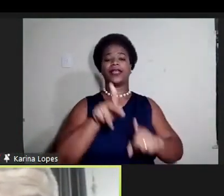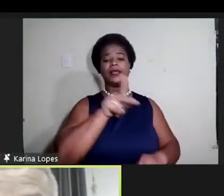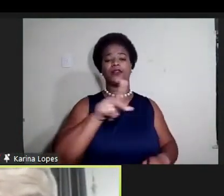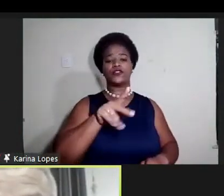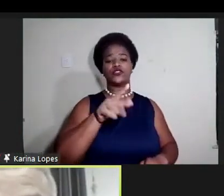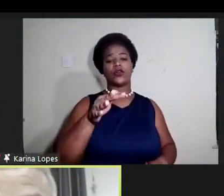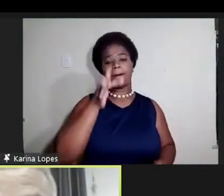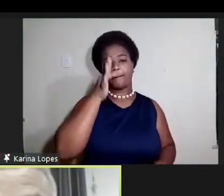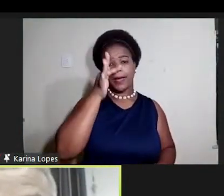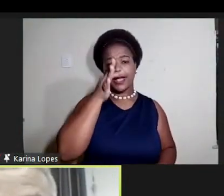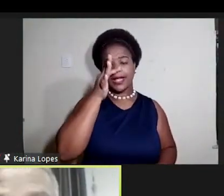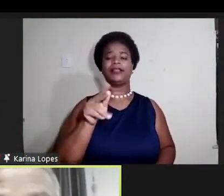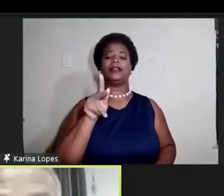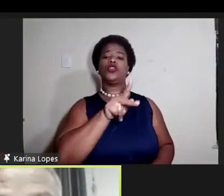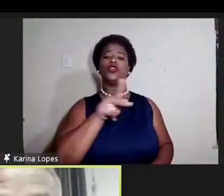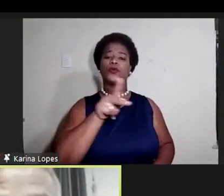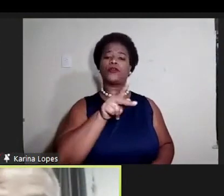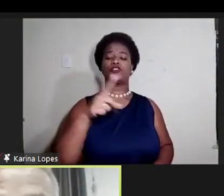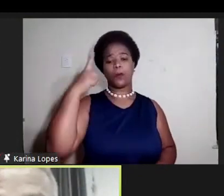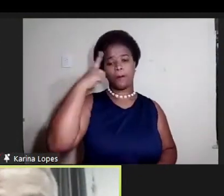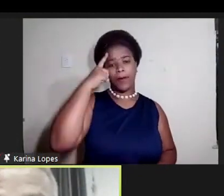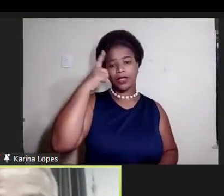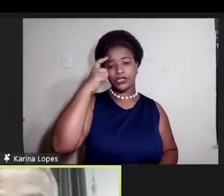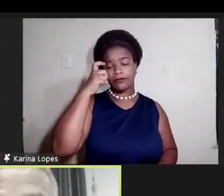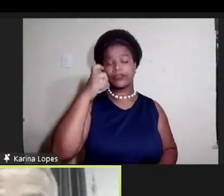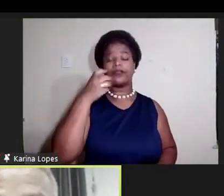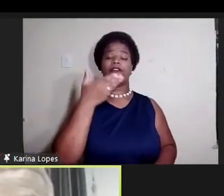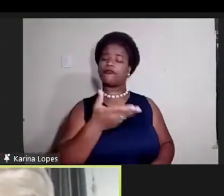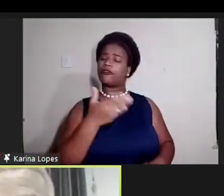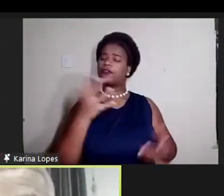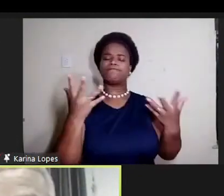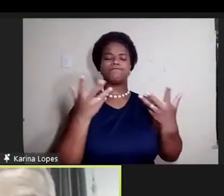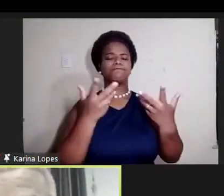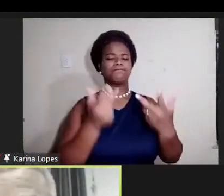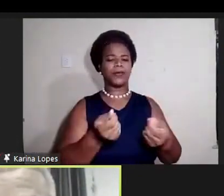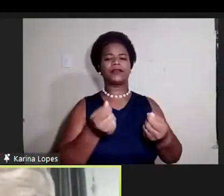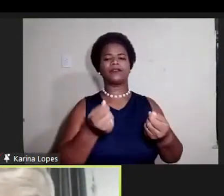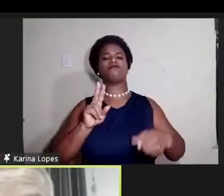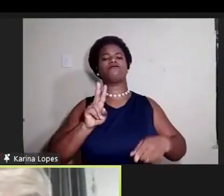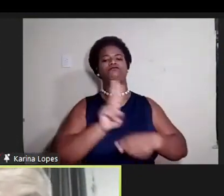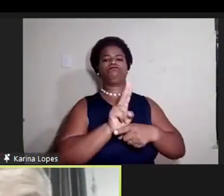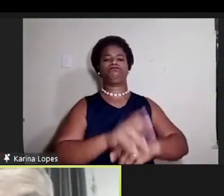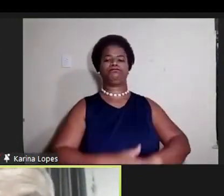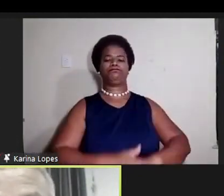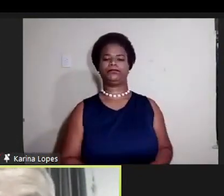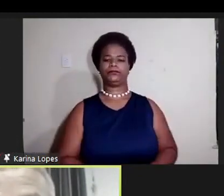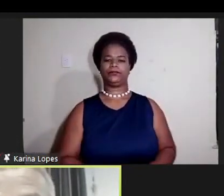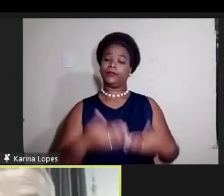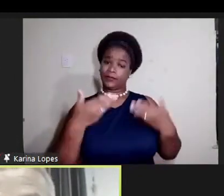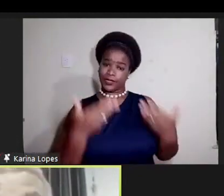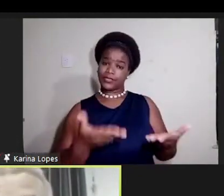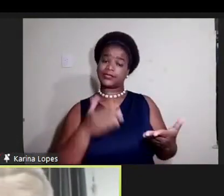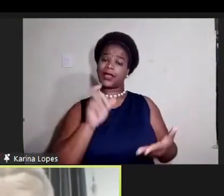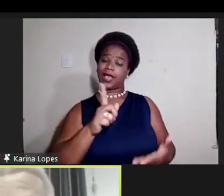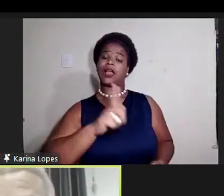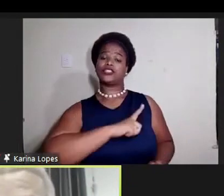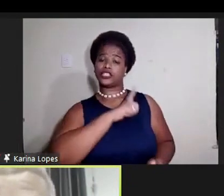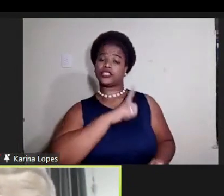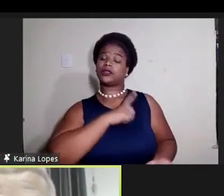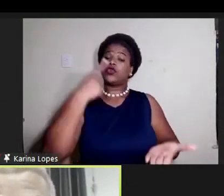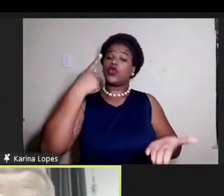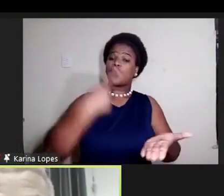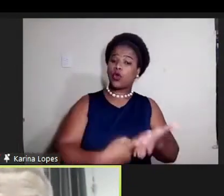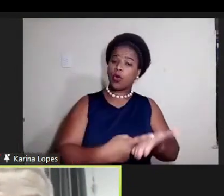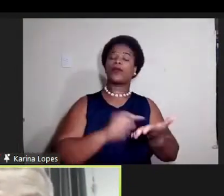professor Marcos Davi, foram impecáveis tesas. Assim, são as gestões comprometidas com